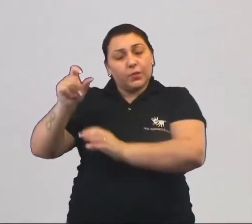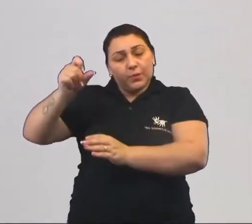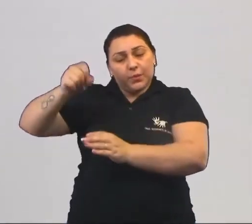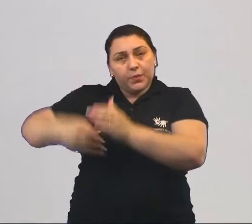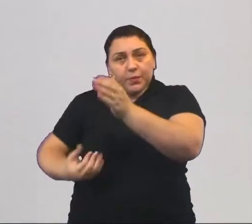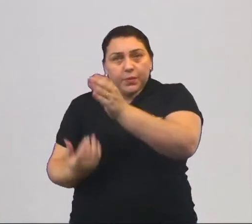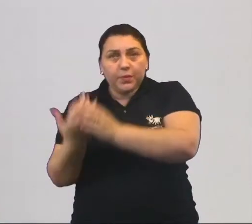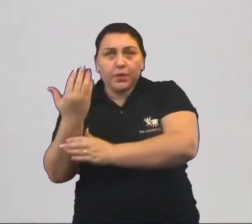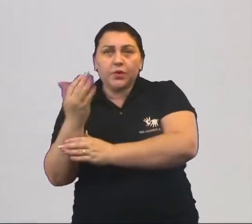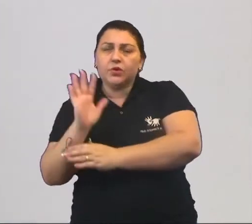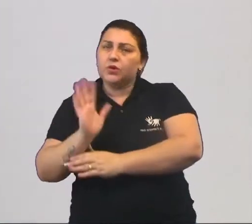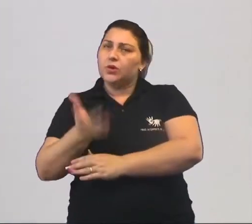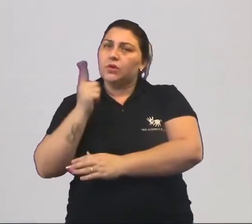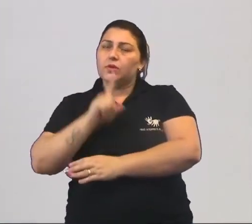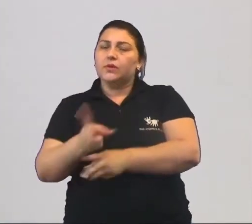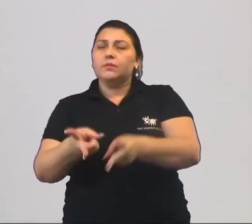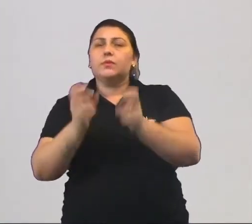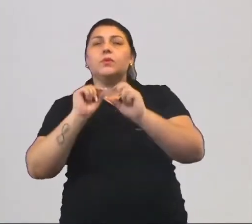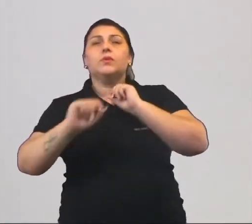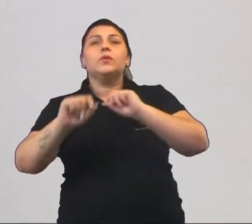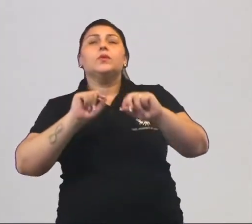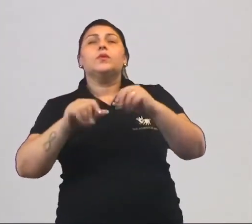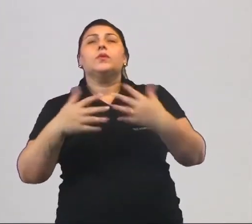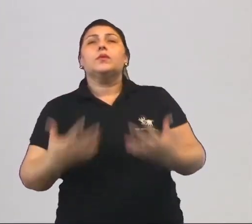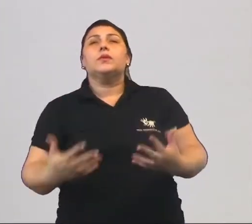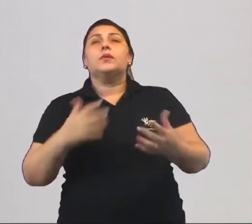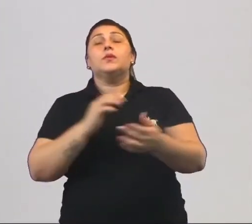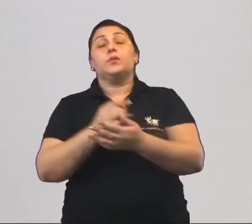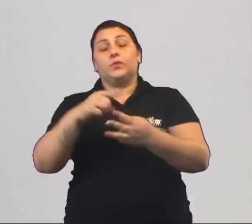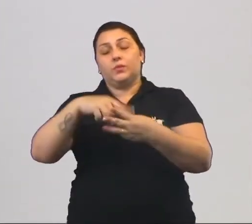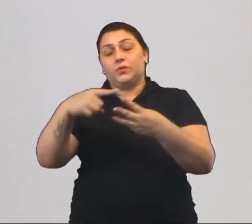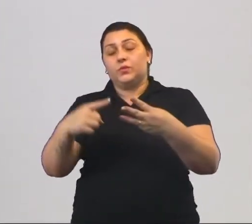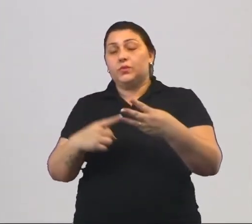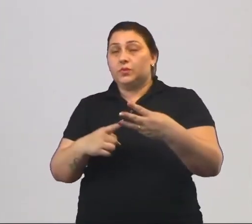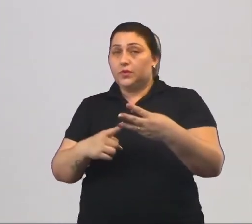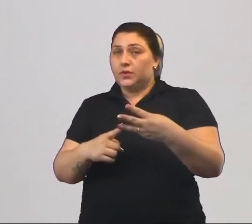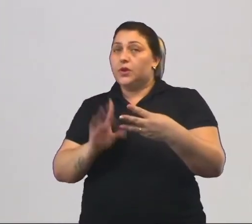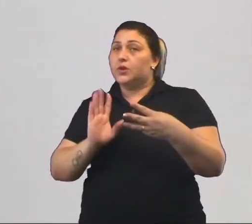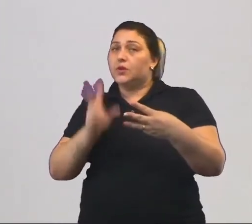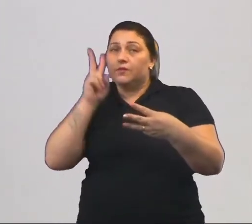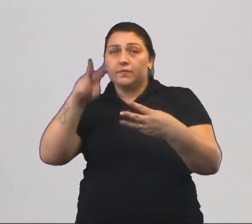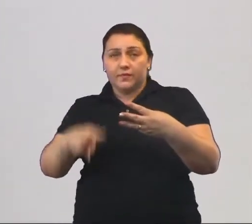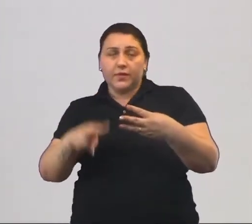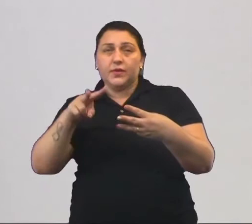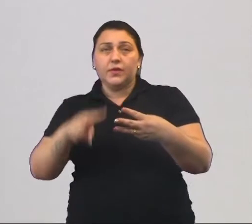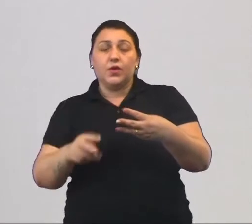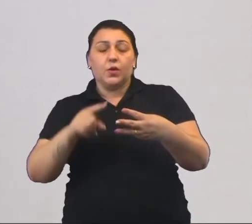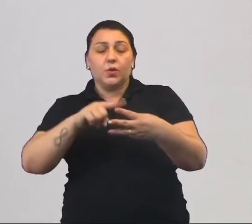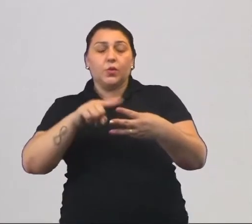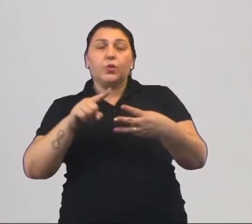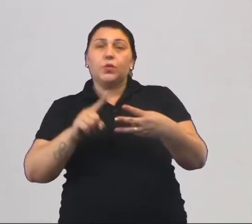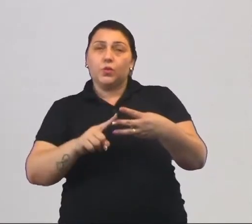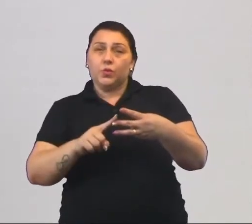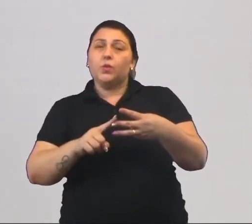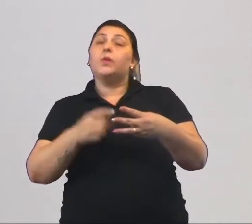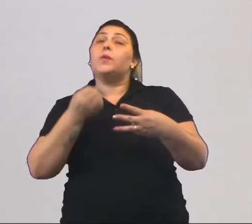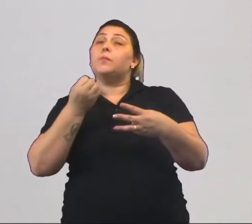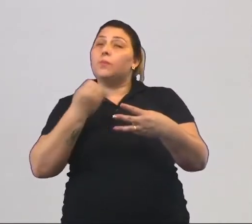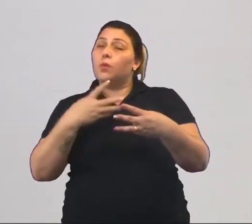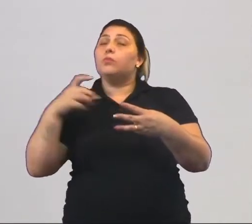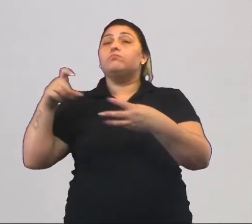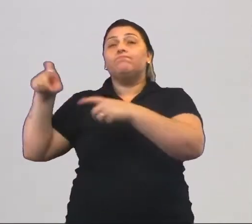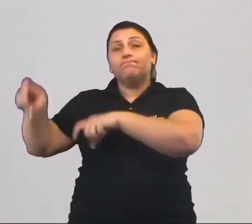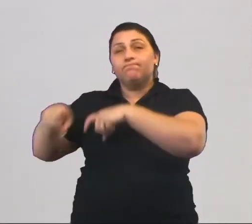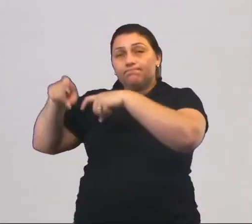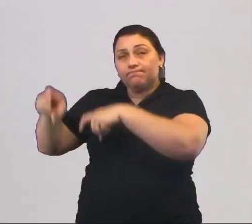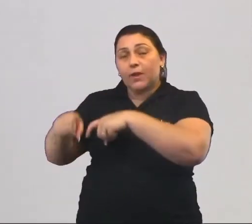Então, até agora, nós já conseguimos perceber que dos 3 tipos de solos vistos até agora, 2 são propícios para as